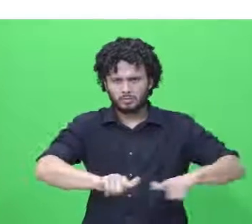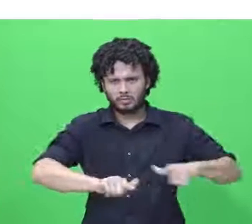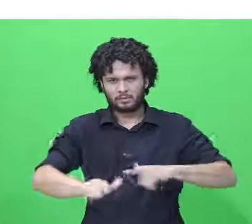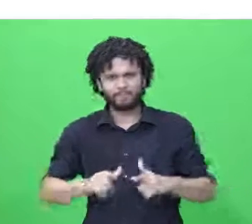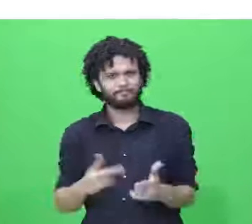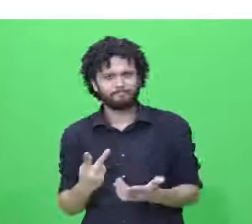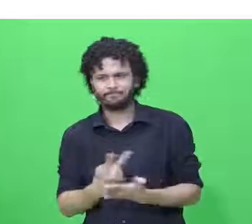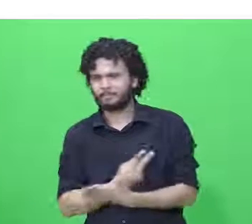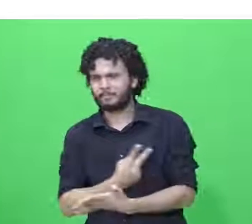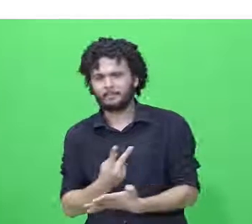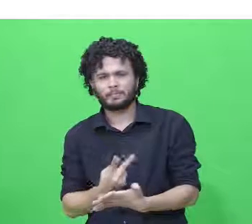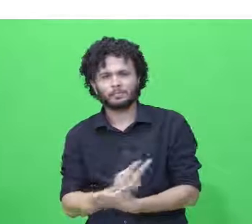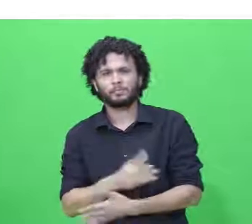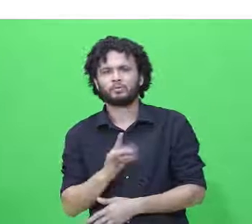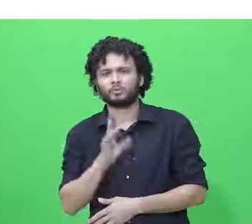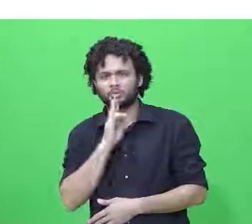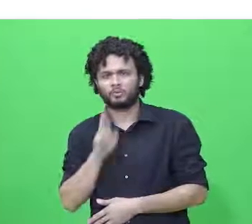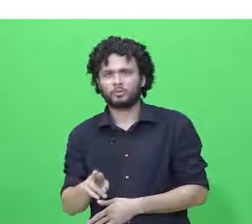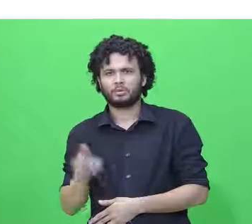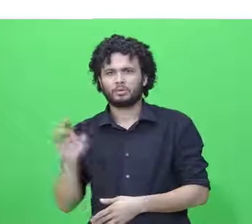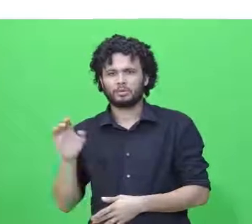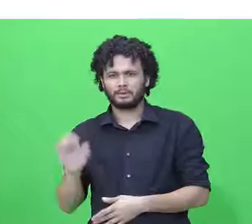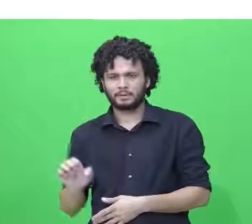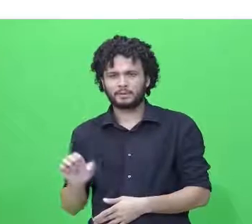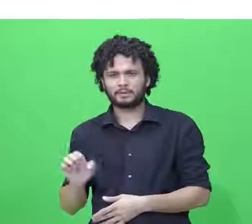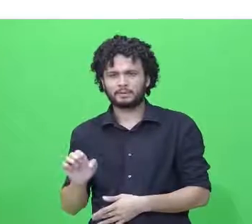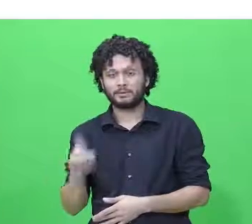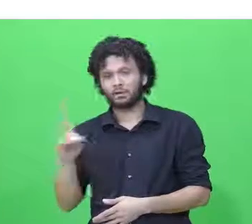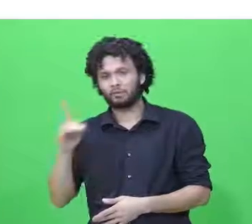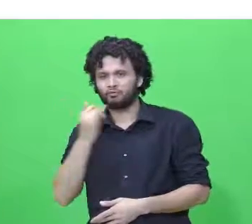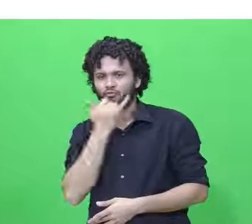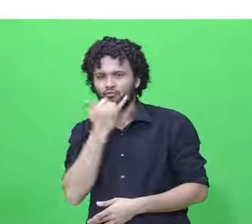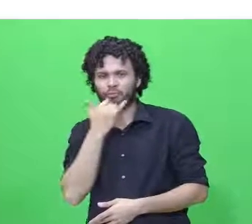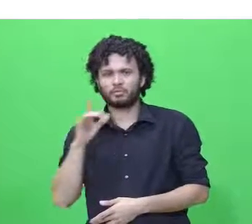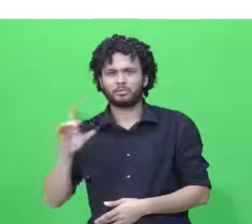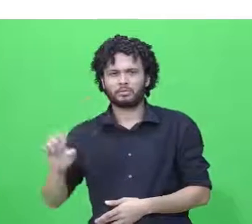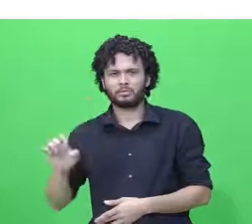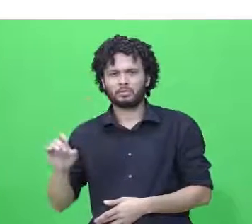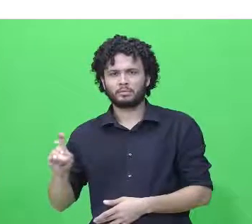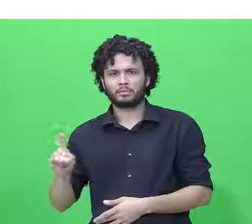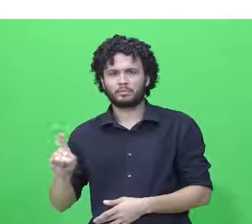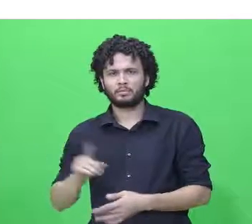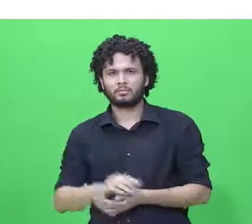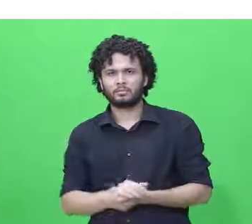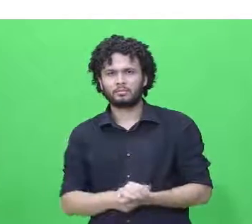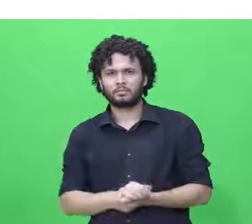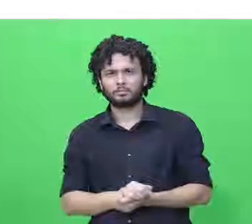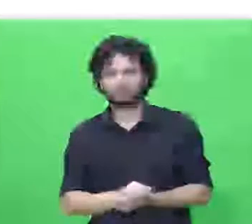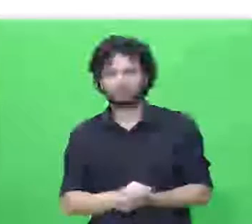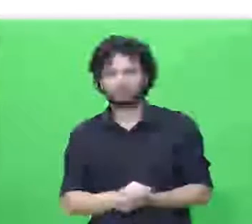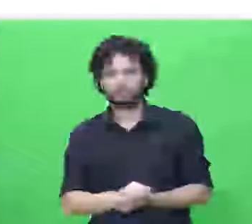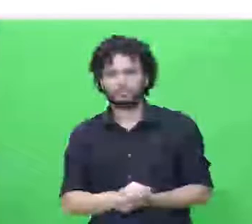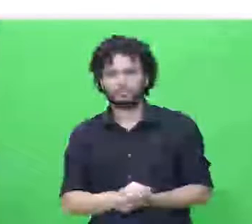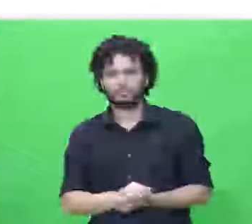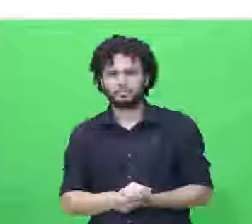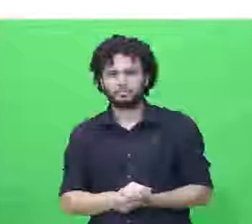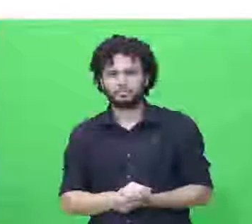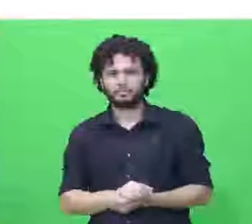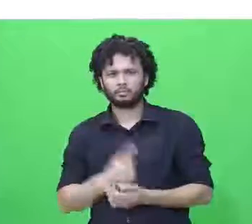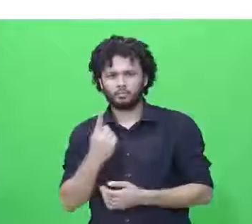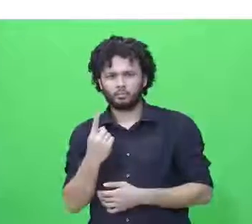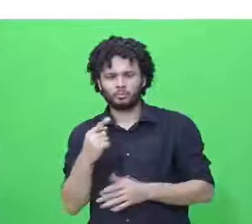operária. Então, só a resposta correta aí só pode ser letra D, ok? Temos mais uma questão.